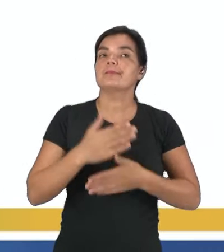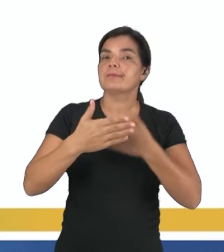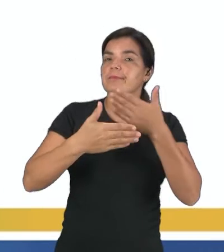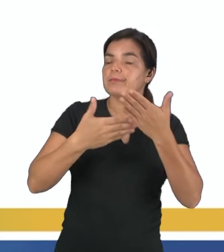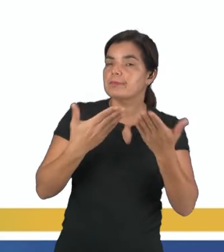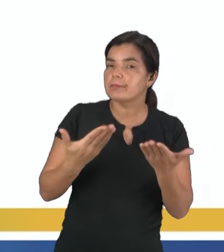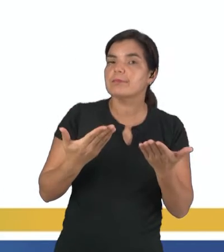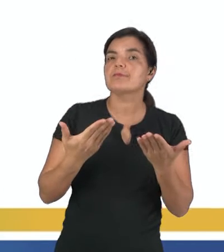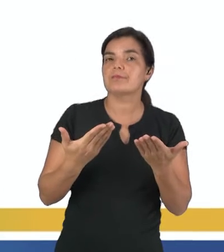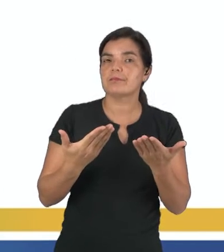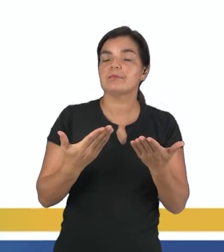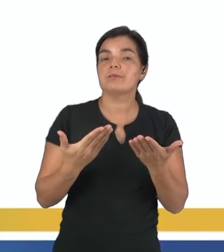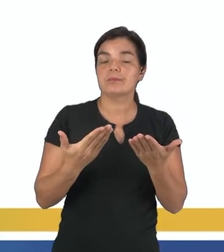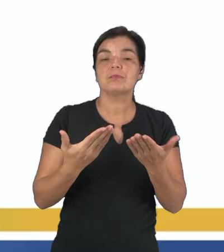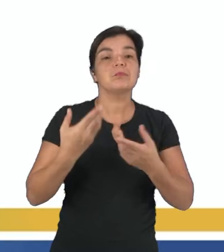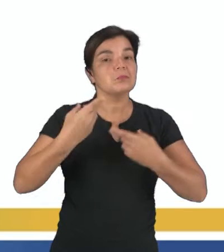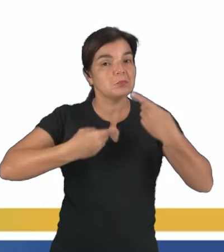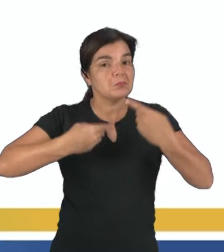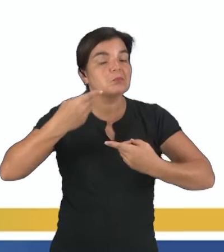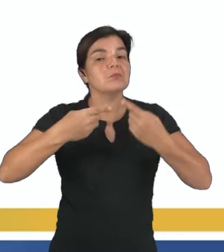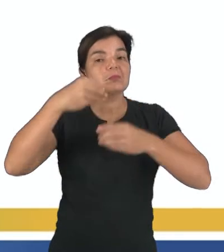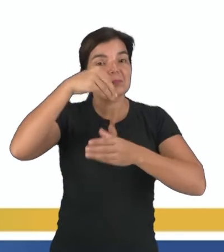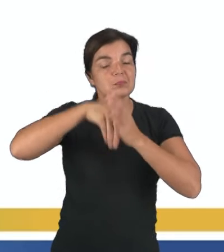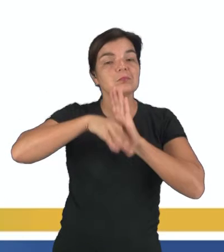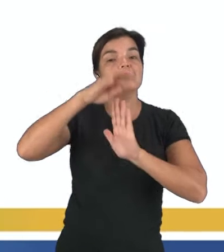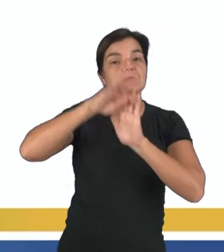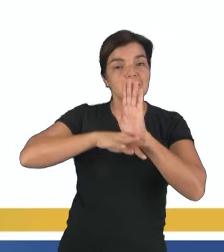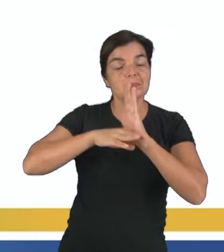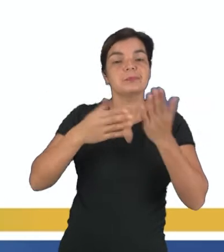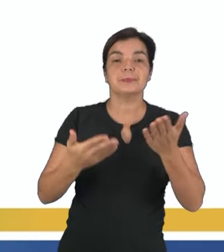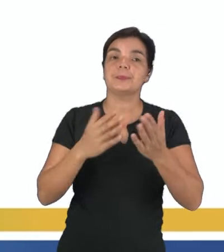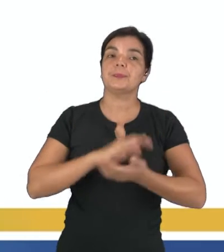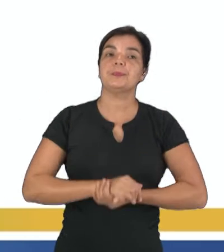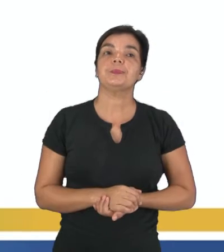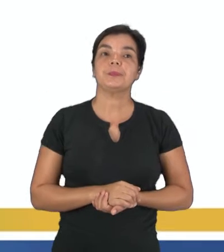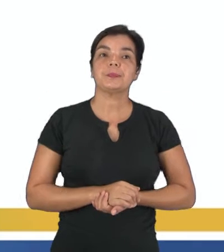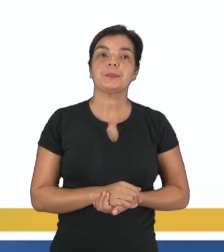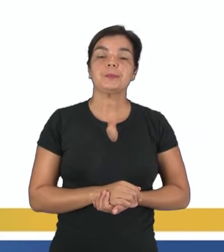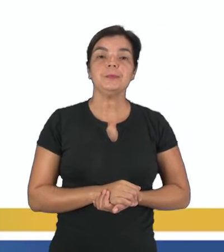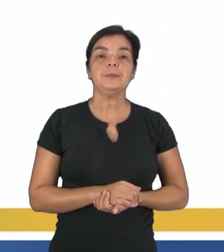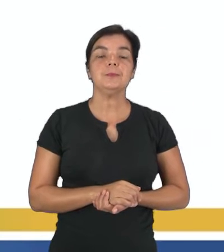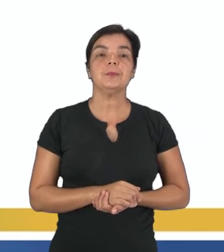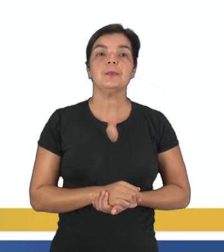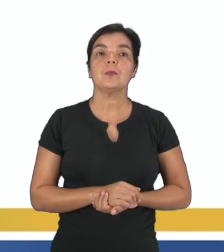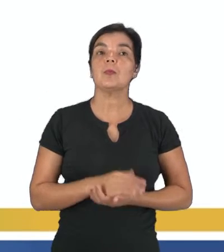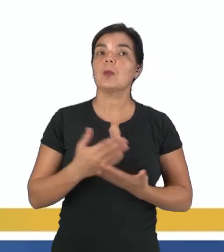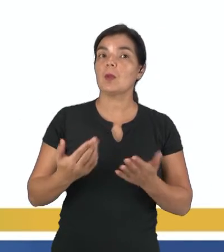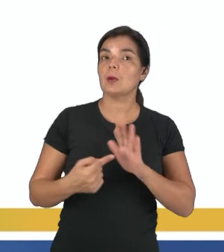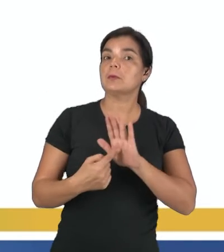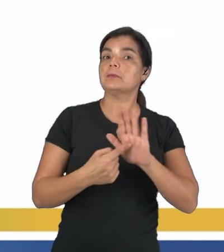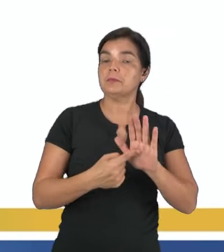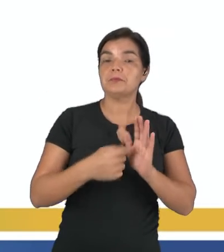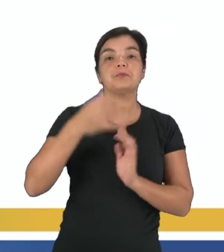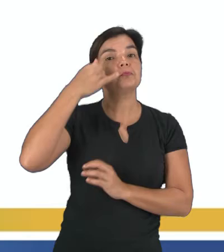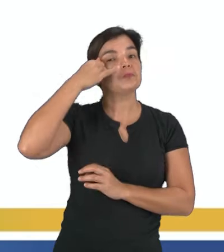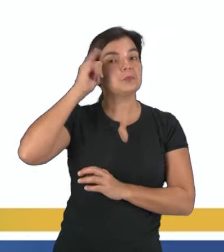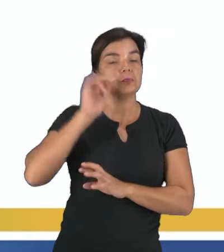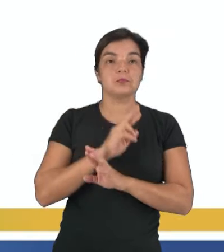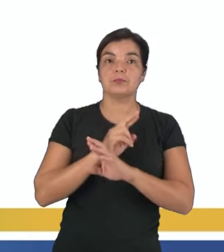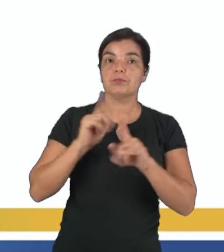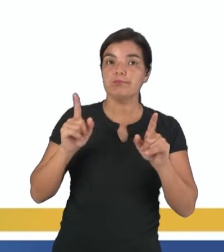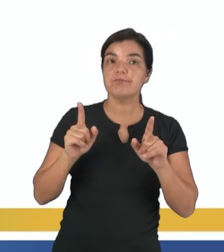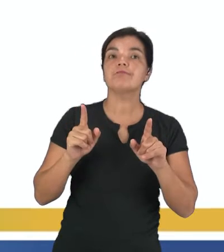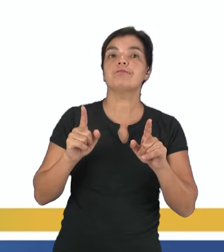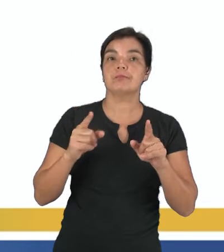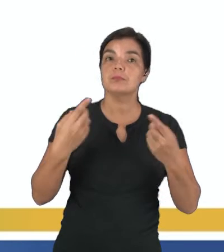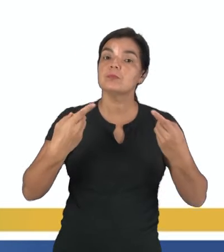Então vai ser uma forma de debate ali dentro daquele texto, tá certo? Vamos debater ali. Apresento uma ideia, outra ideia